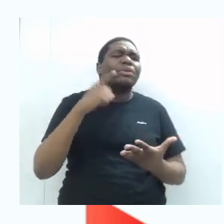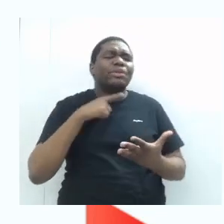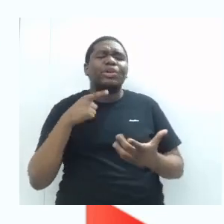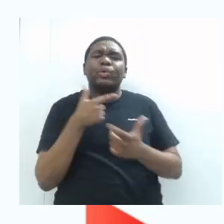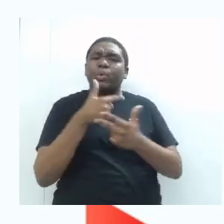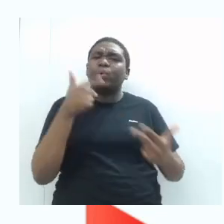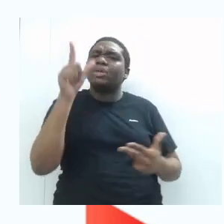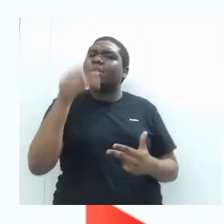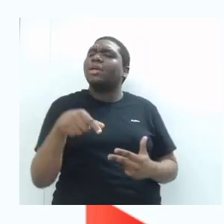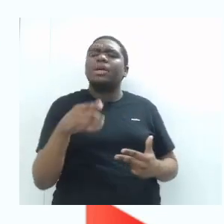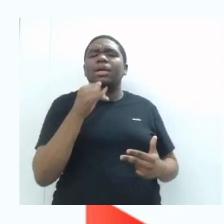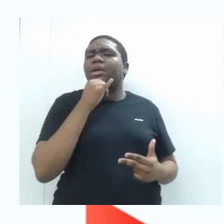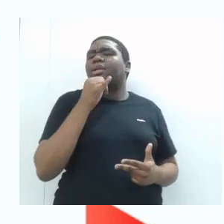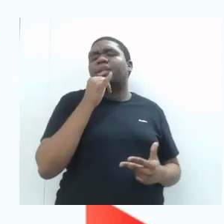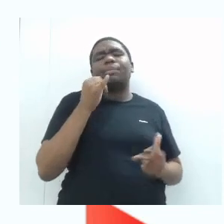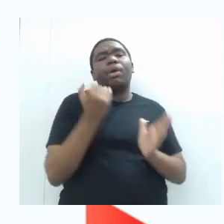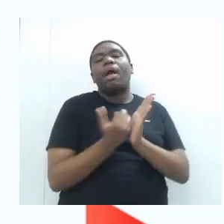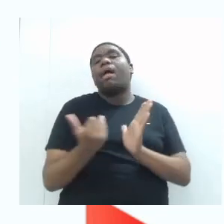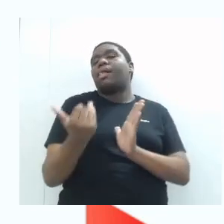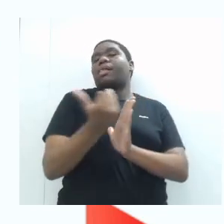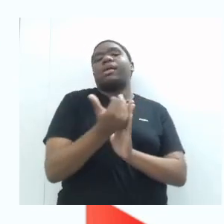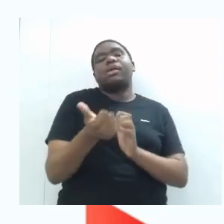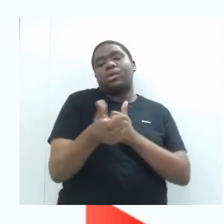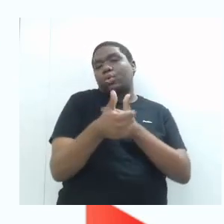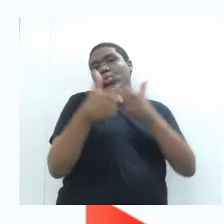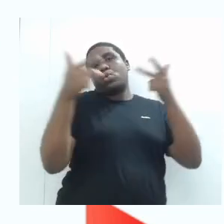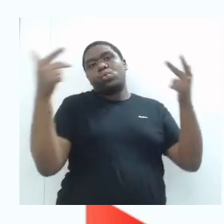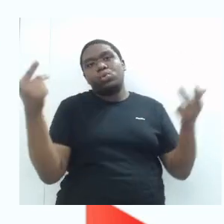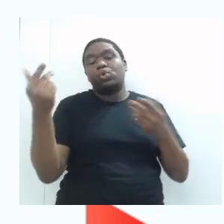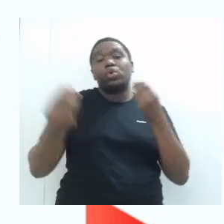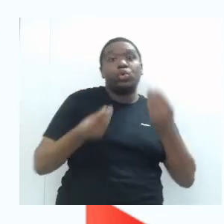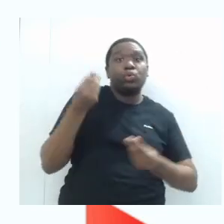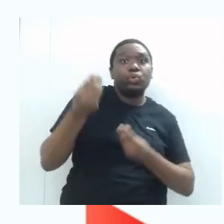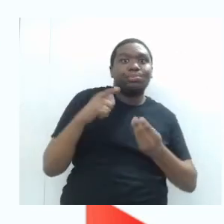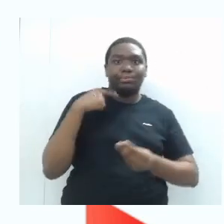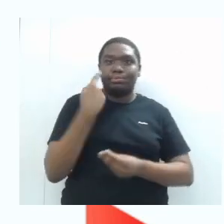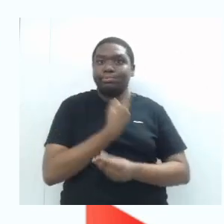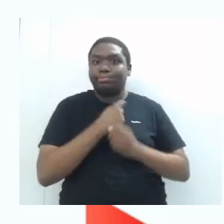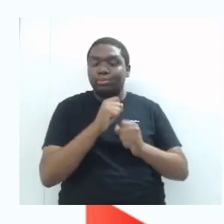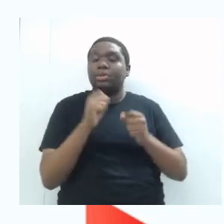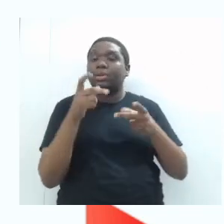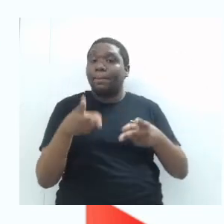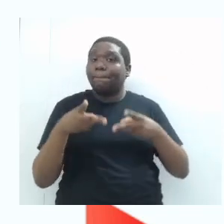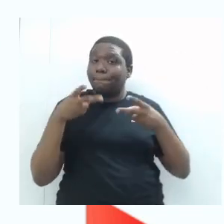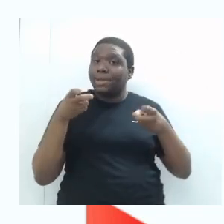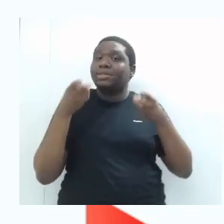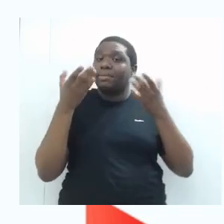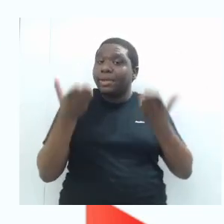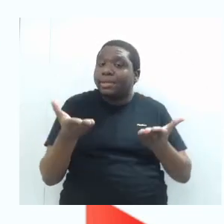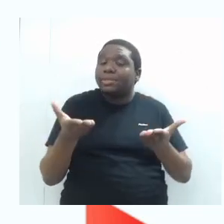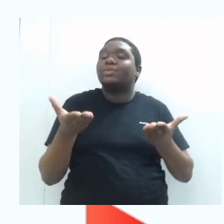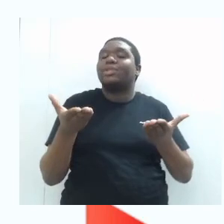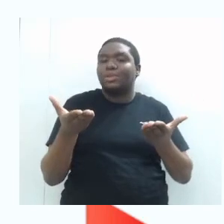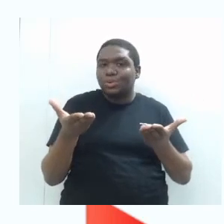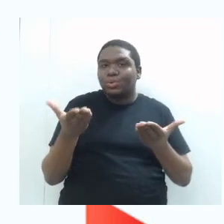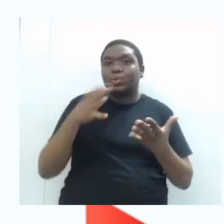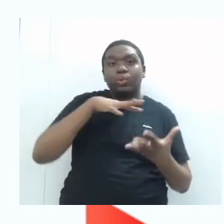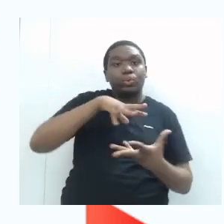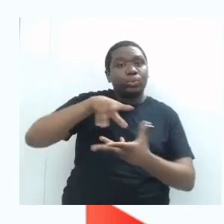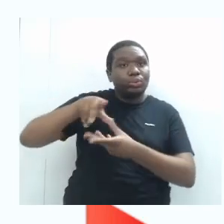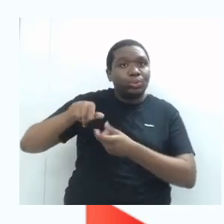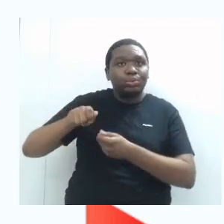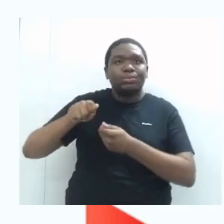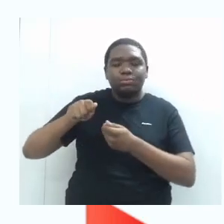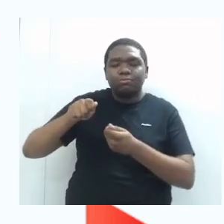sua aparência ou da sua forma, como eles são percebidos. Assim, para o idealismo, o mundo